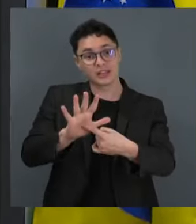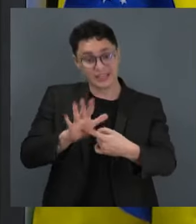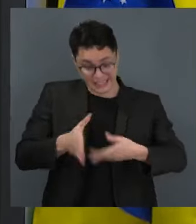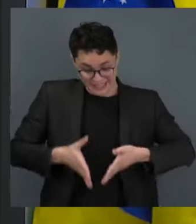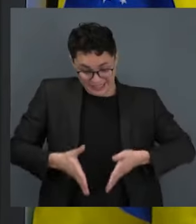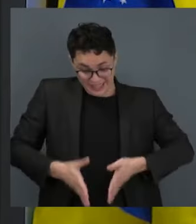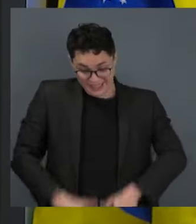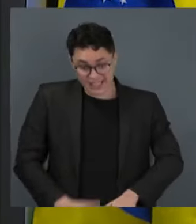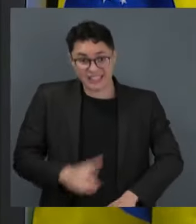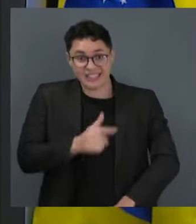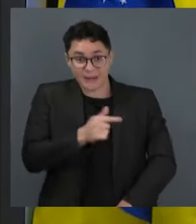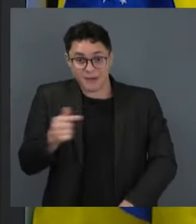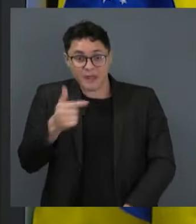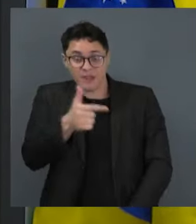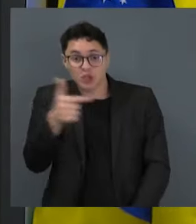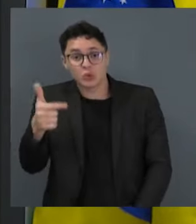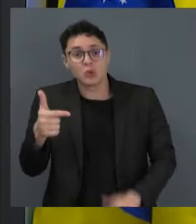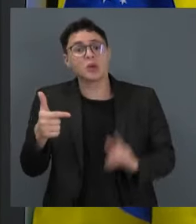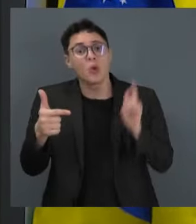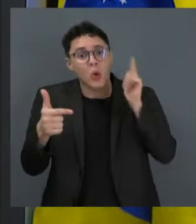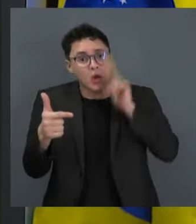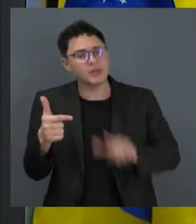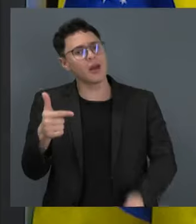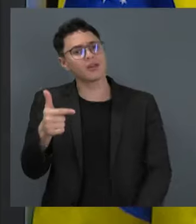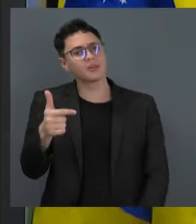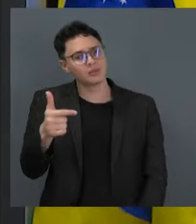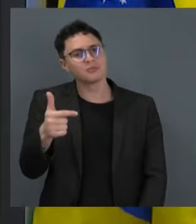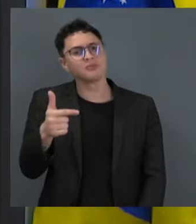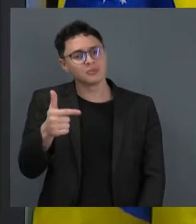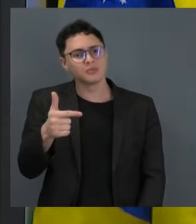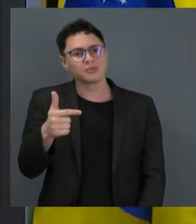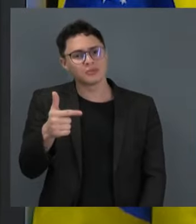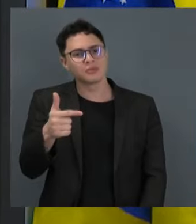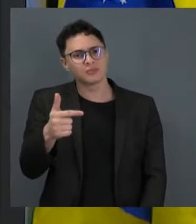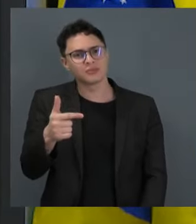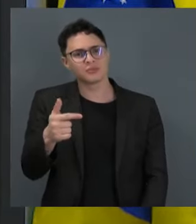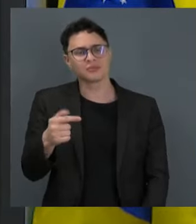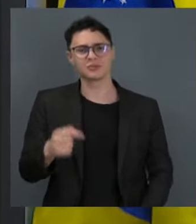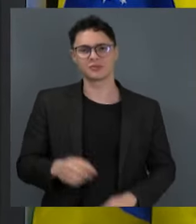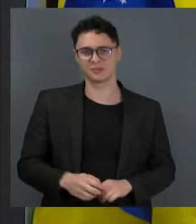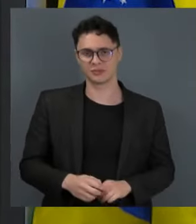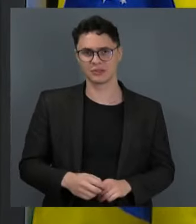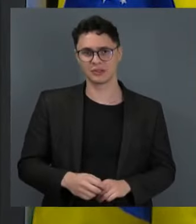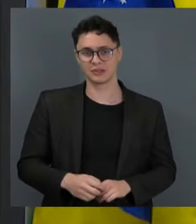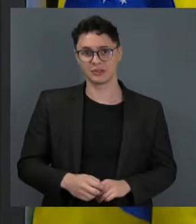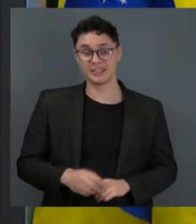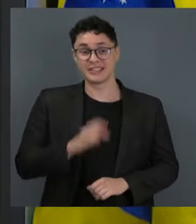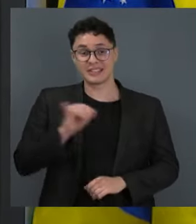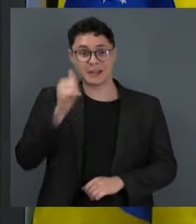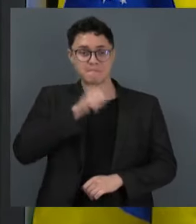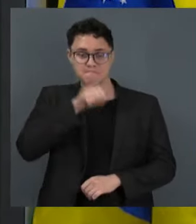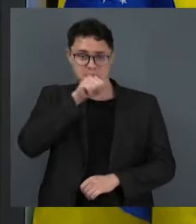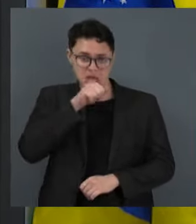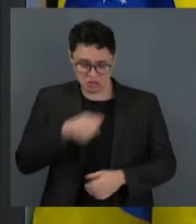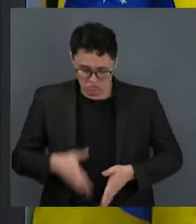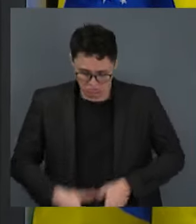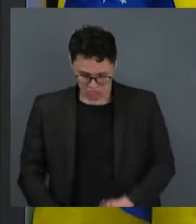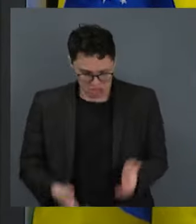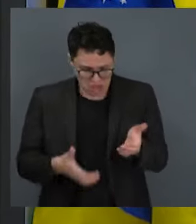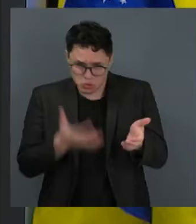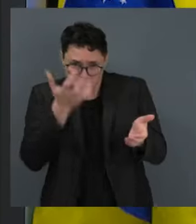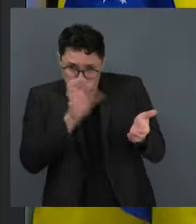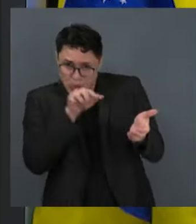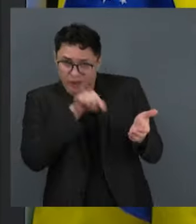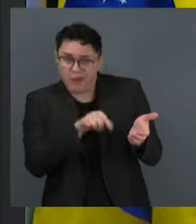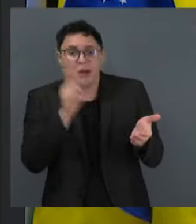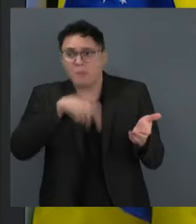de 22 semanas de gestação e caso a mãe não queira permanecer com o filho basta encaminhar para